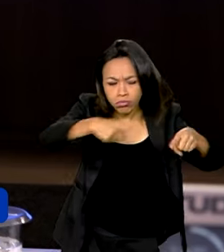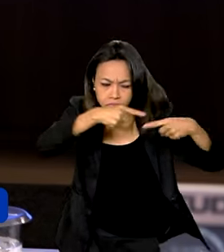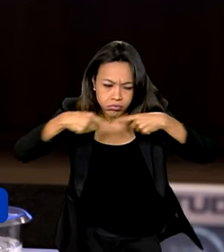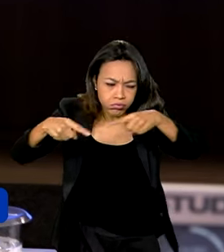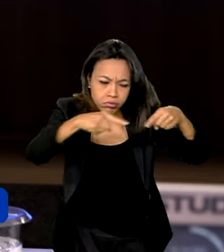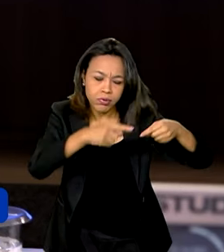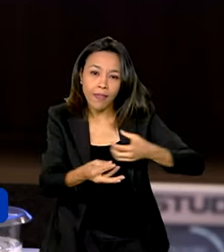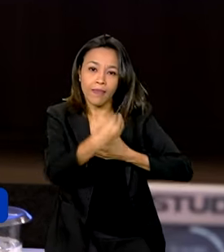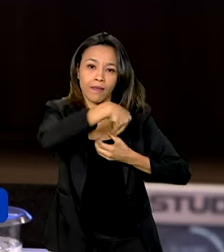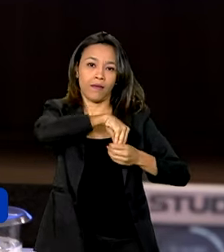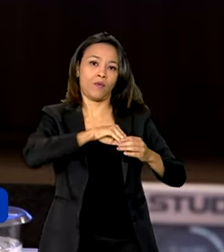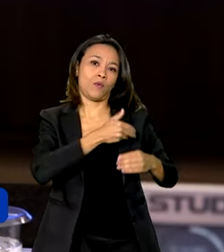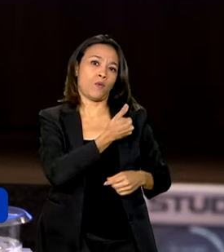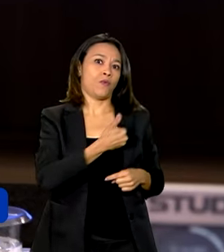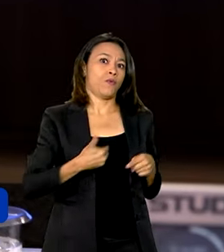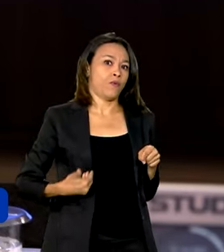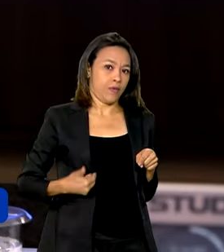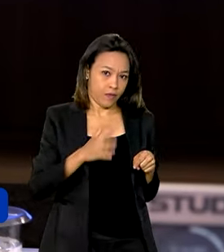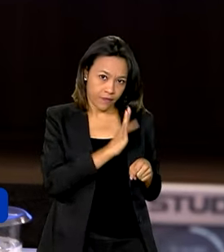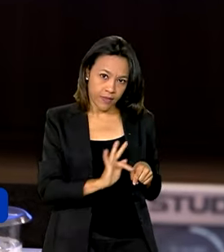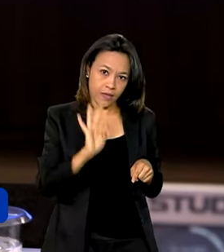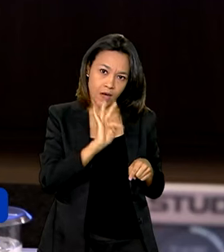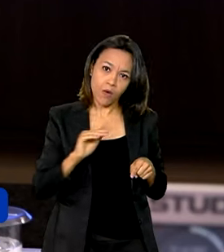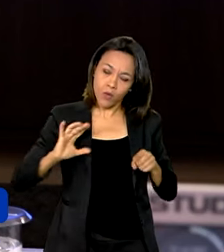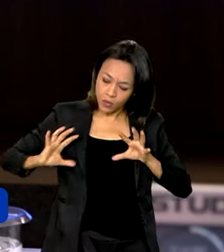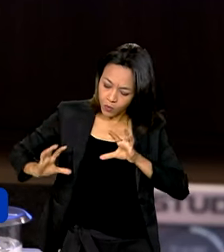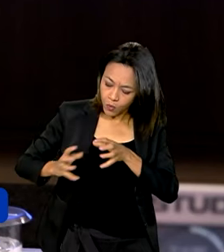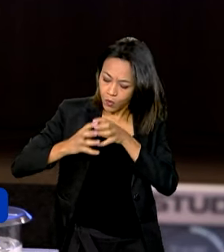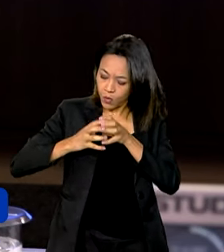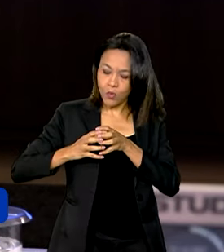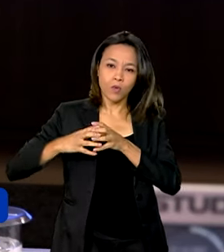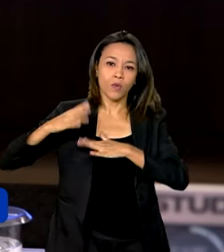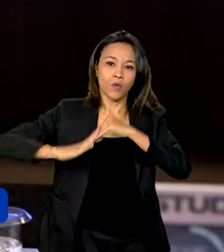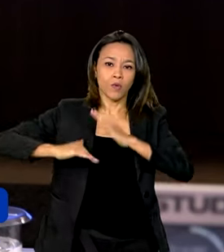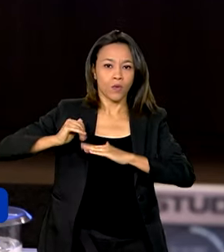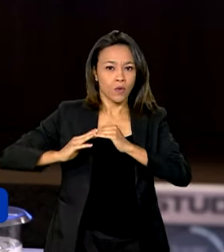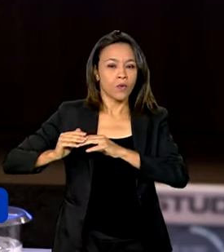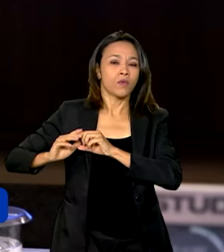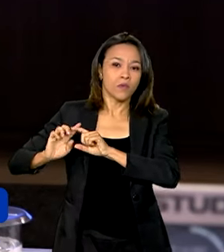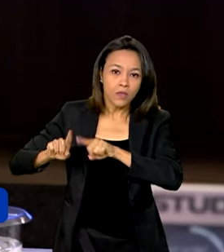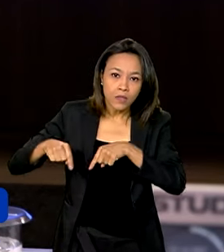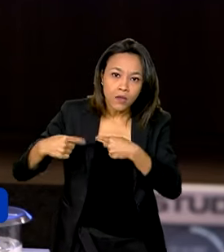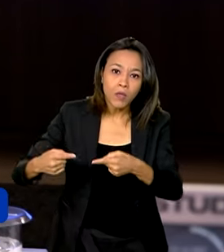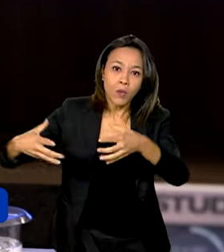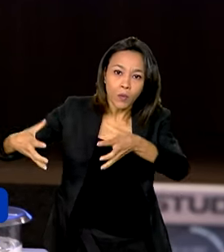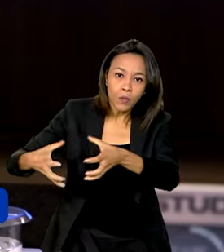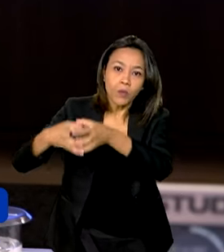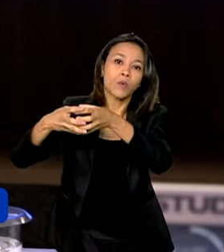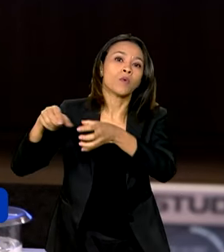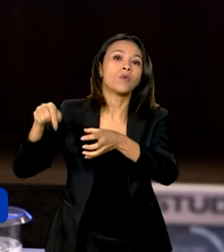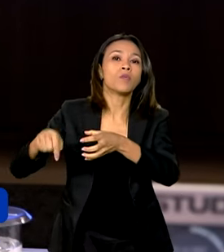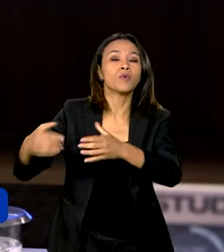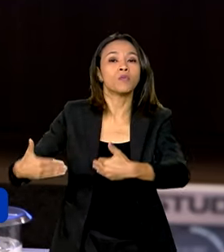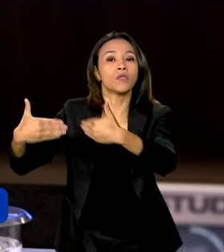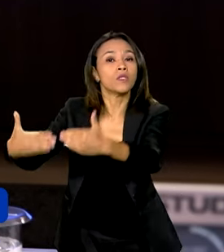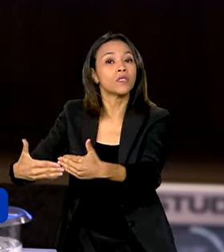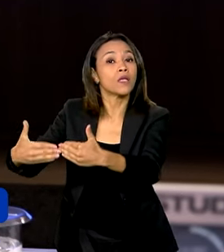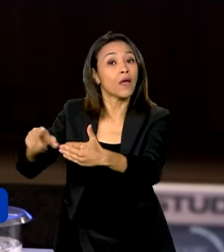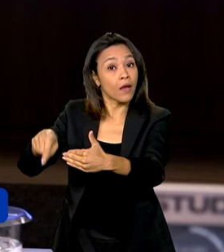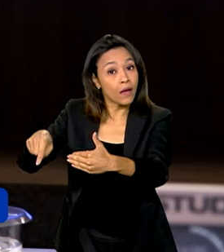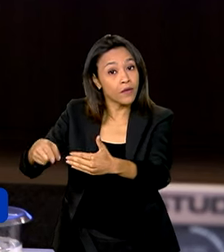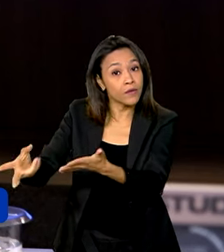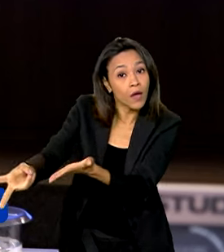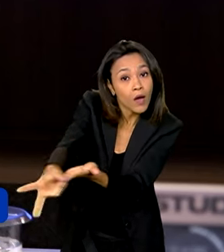do governo federal entre a nossa equipe com a equipe do Ministério da Fazenda então eu vejo